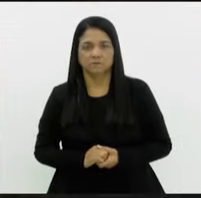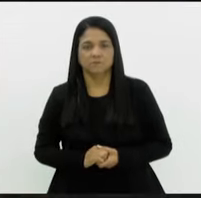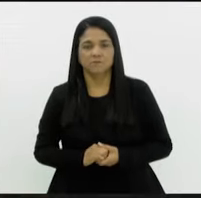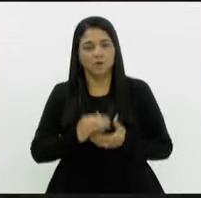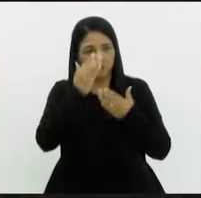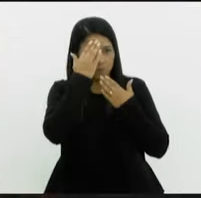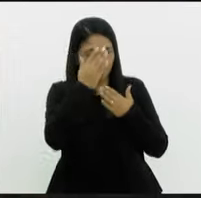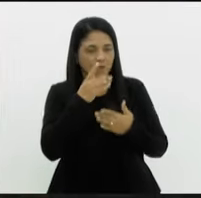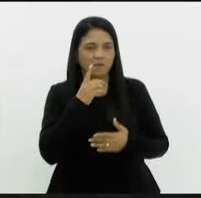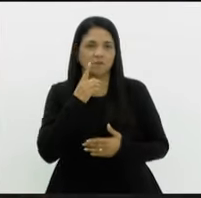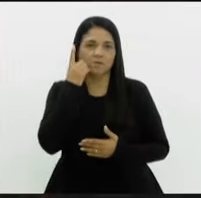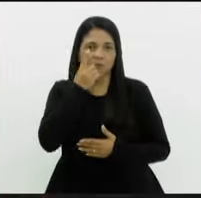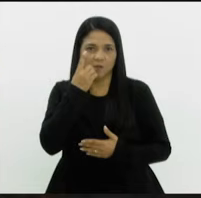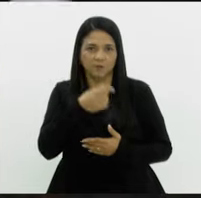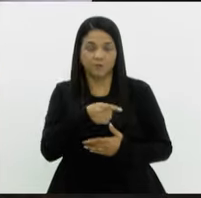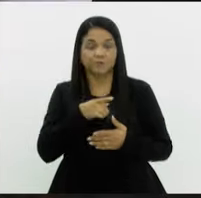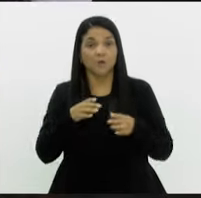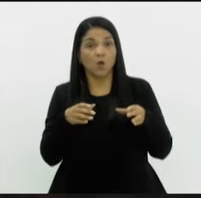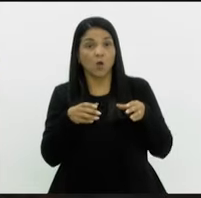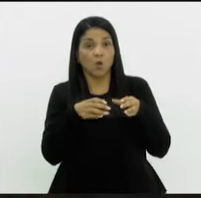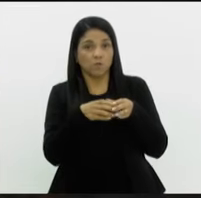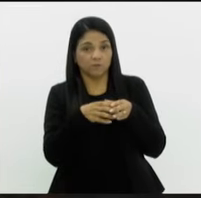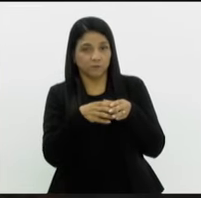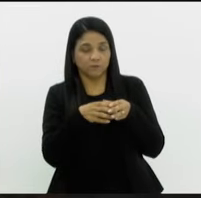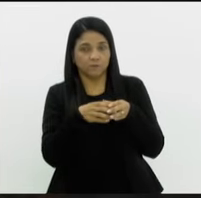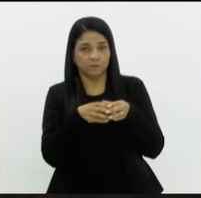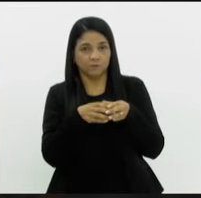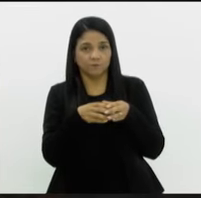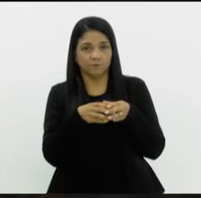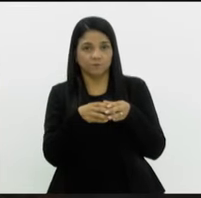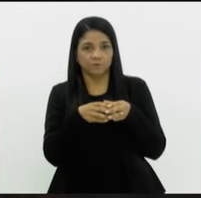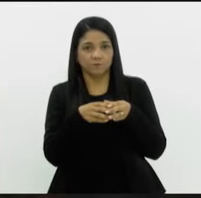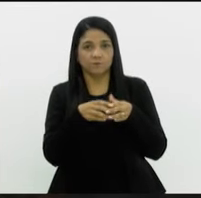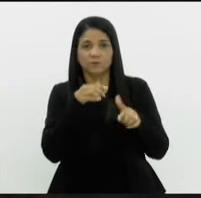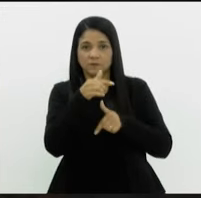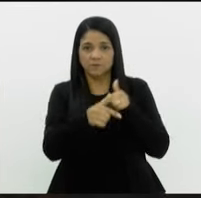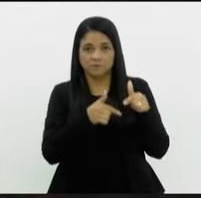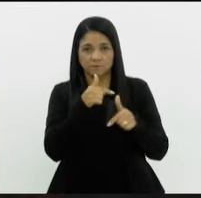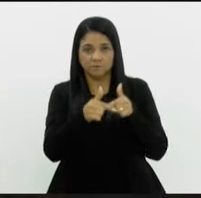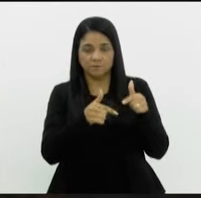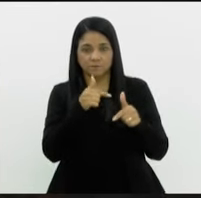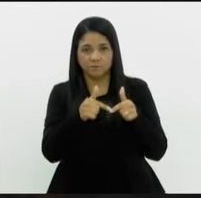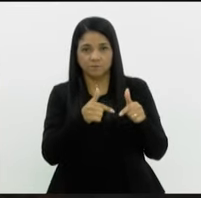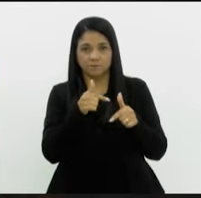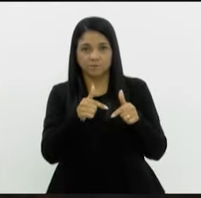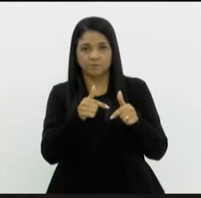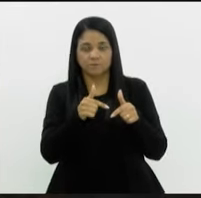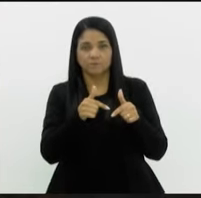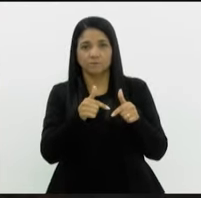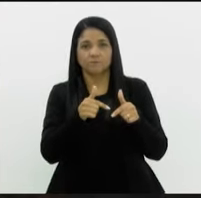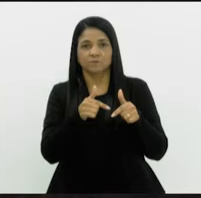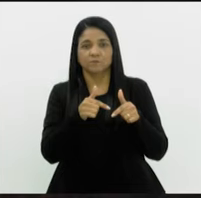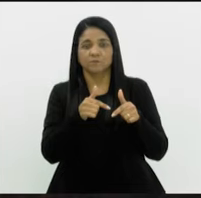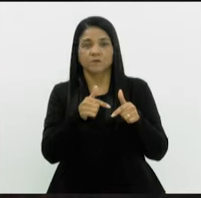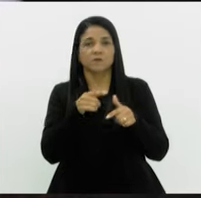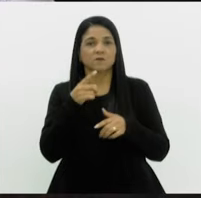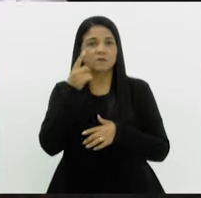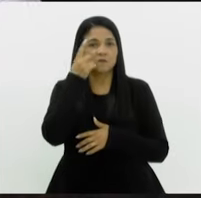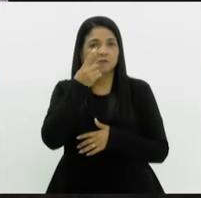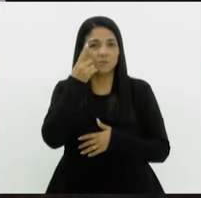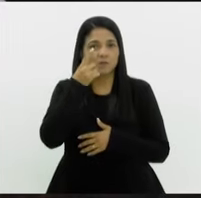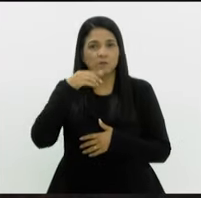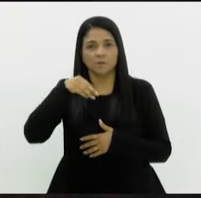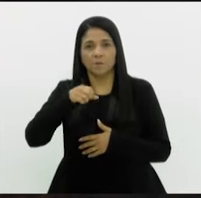Obrigado, deputada Amorim. Pela comissão de trabalho, ela é autora, né? Deputado